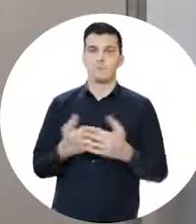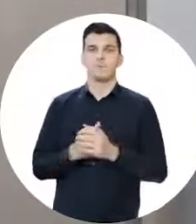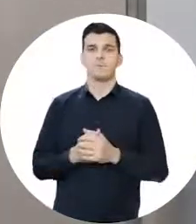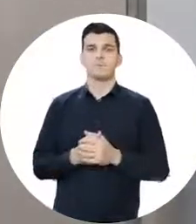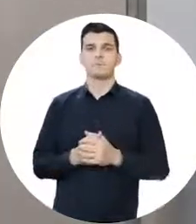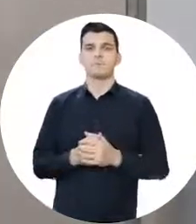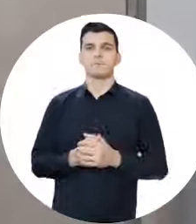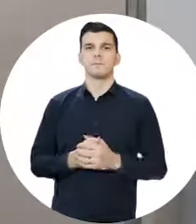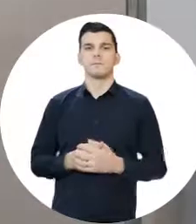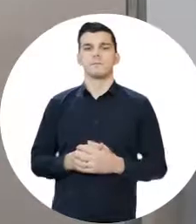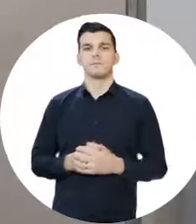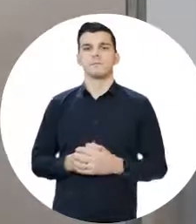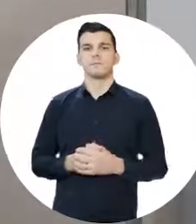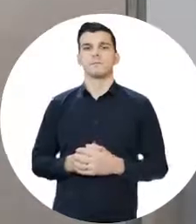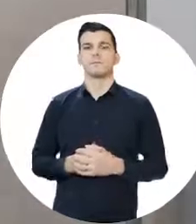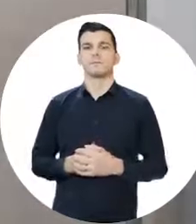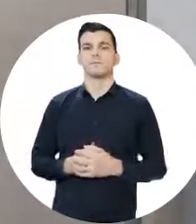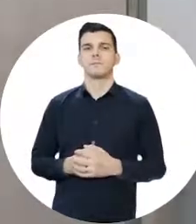Aqui é soluto e solução.